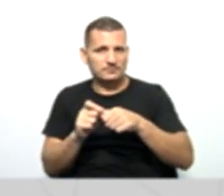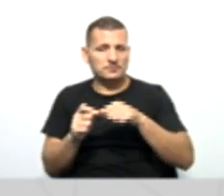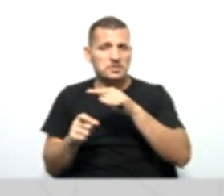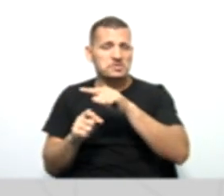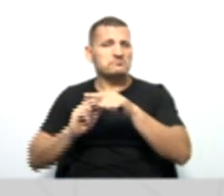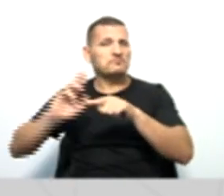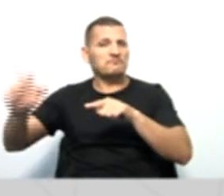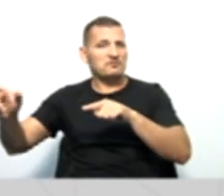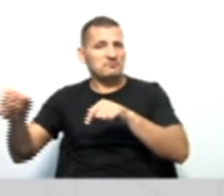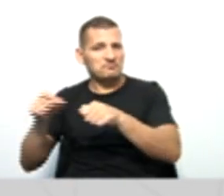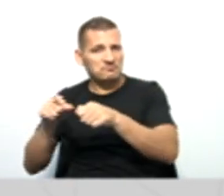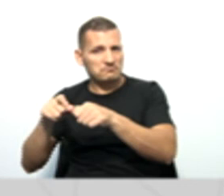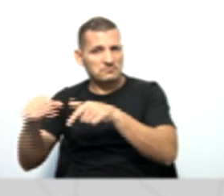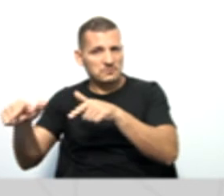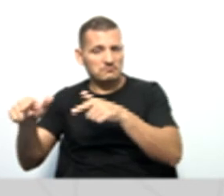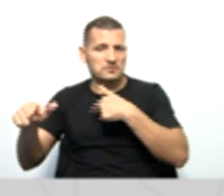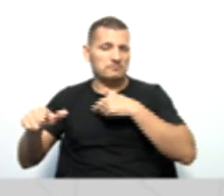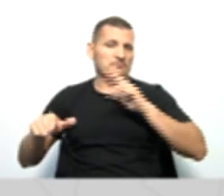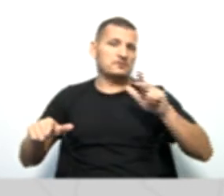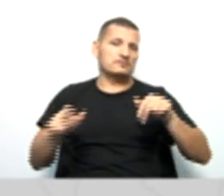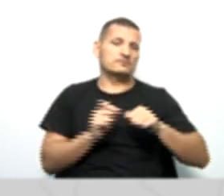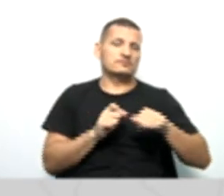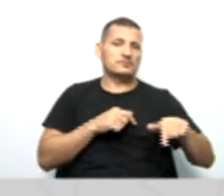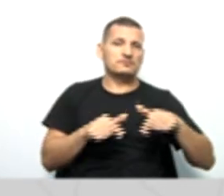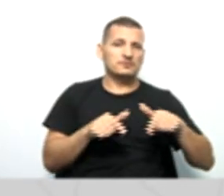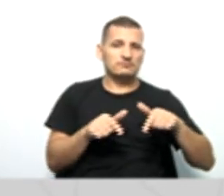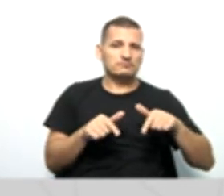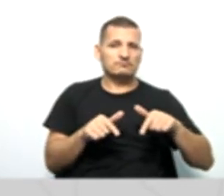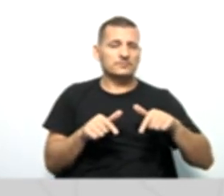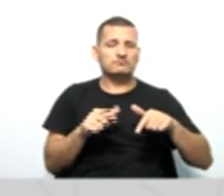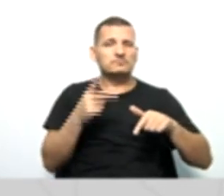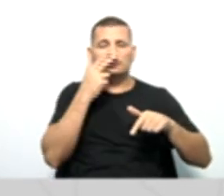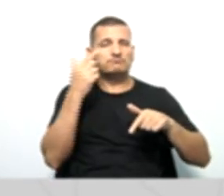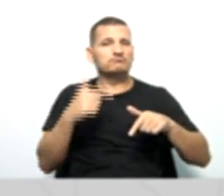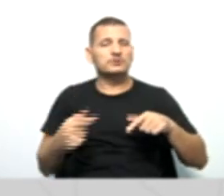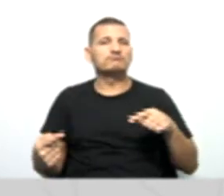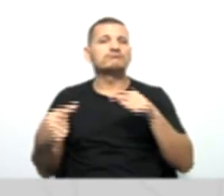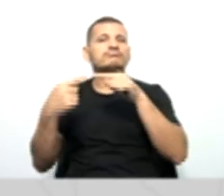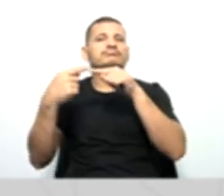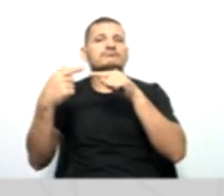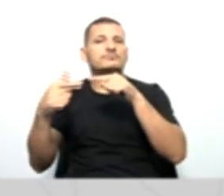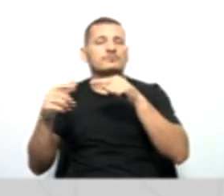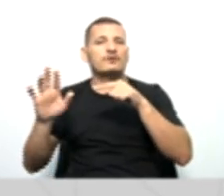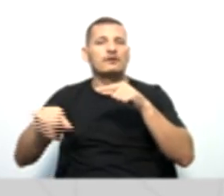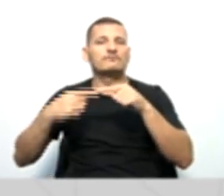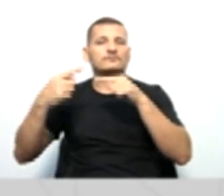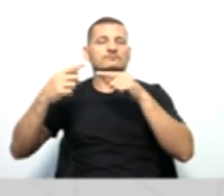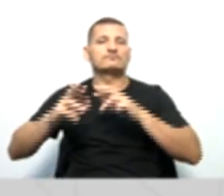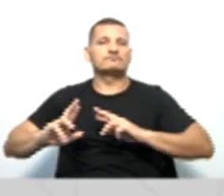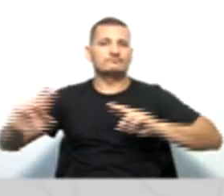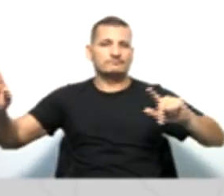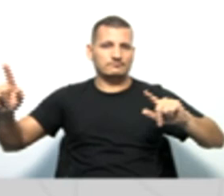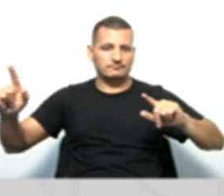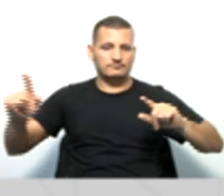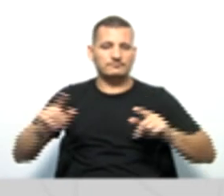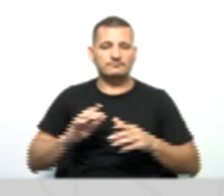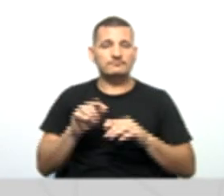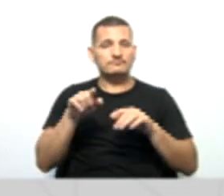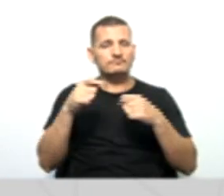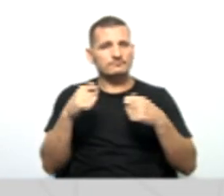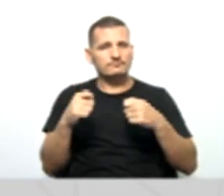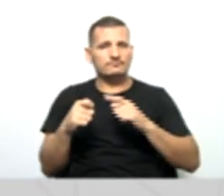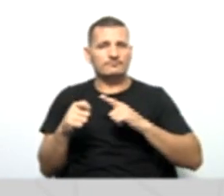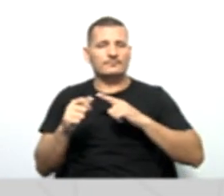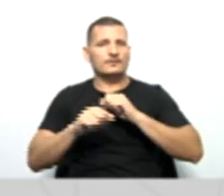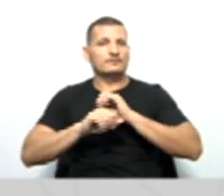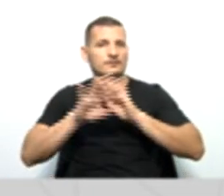uma forma, eu vou executar de outra, que não vai estar conversando, né? Vão ser objetivos diferentes. Então você tem que ter clareza